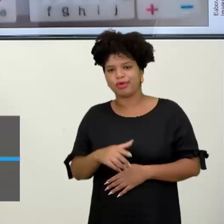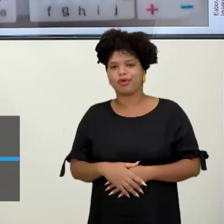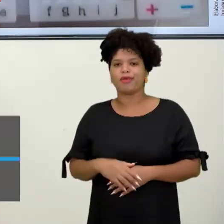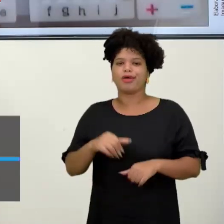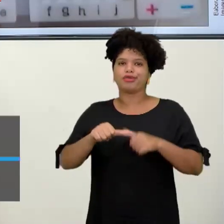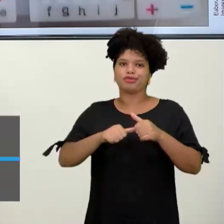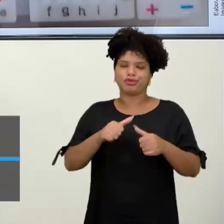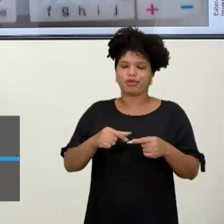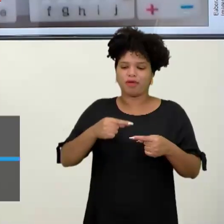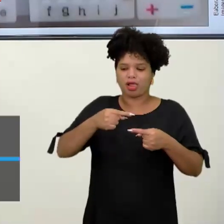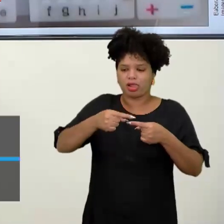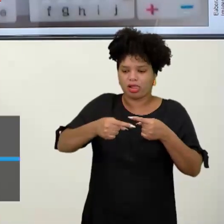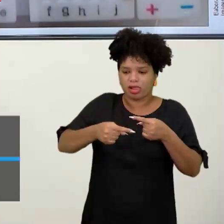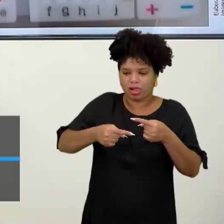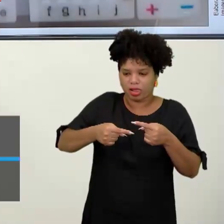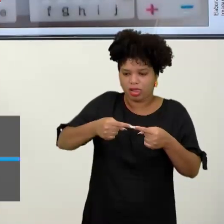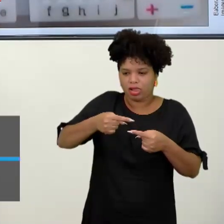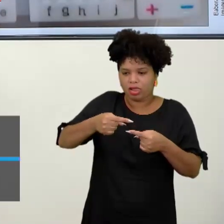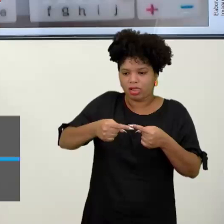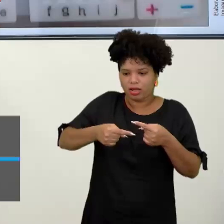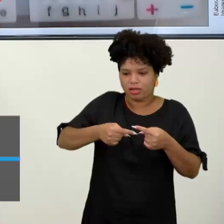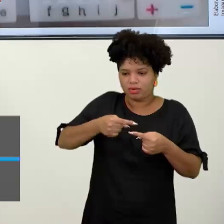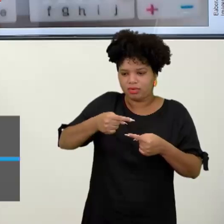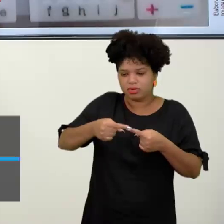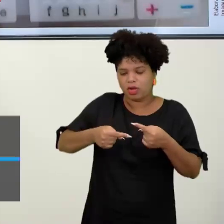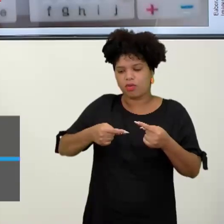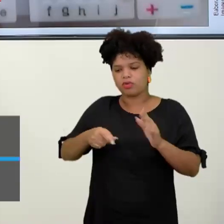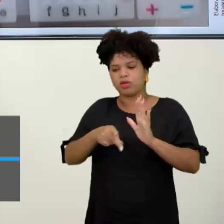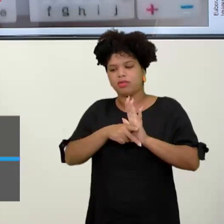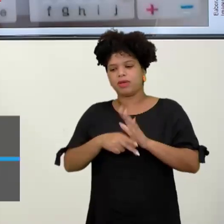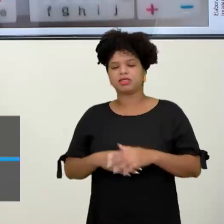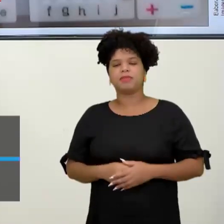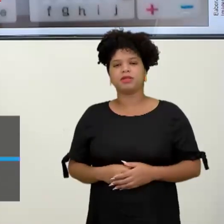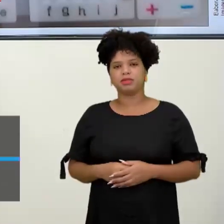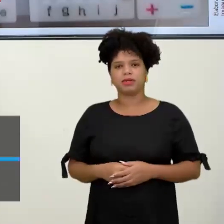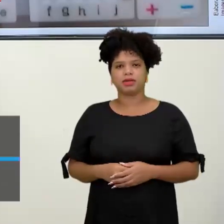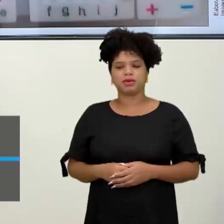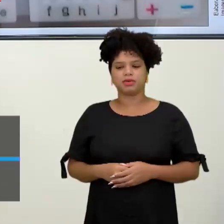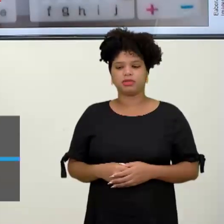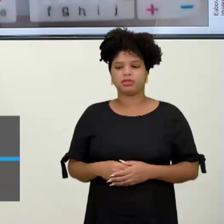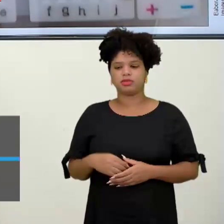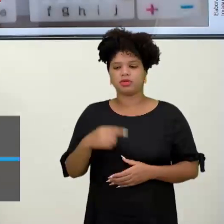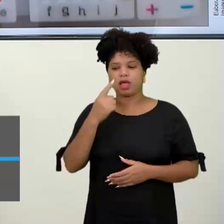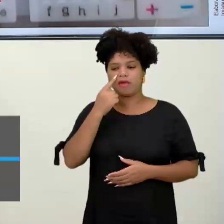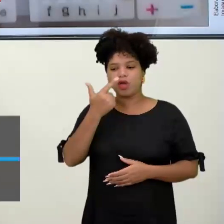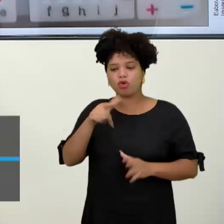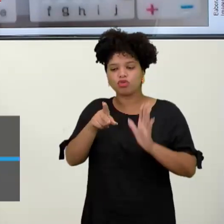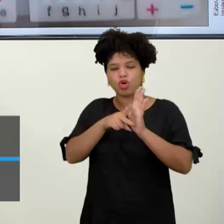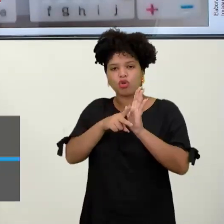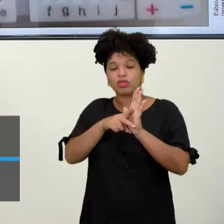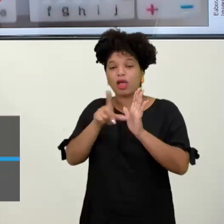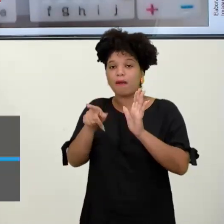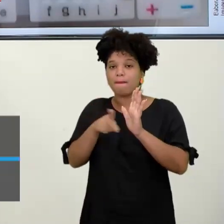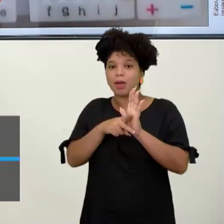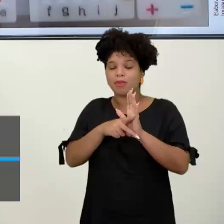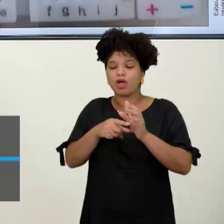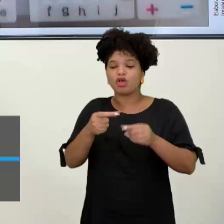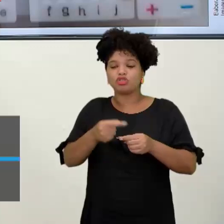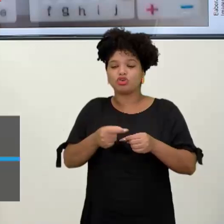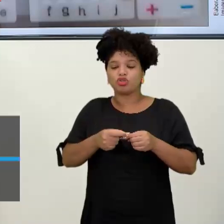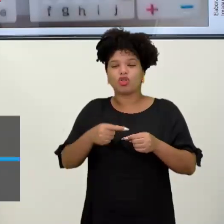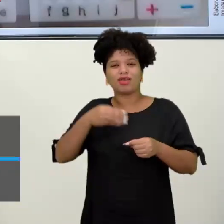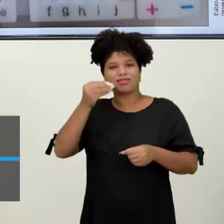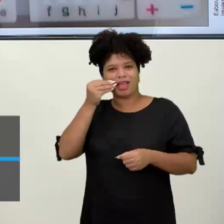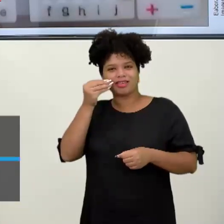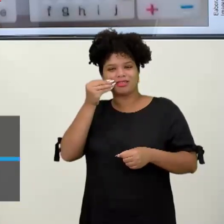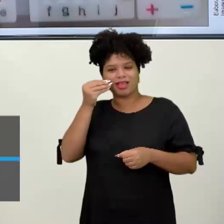fita isolante e solda negocinho e faz não sei o quê. Quando a gente tá programando em Arduino, a gente tá fazendo